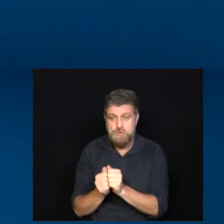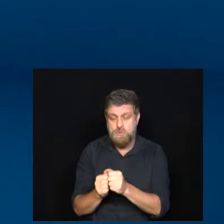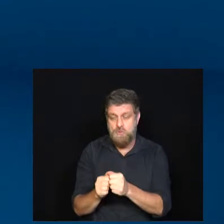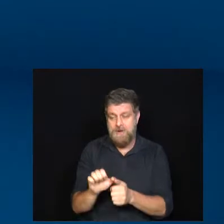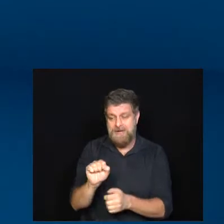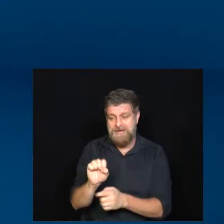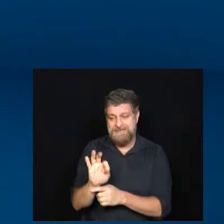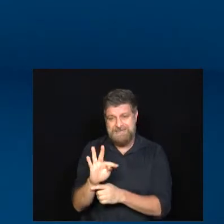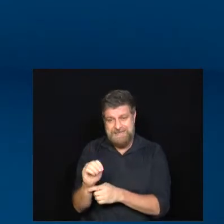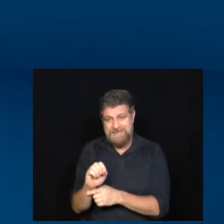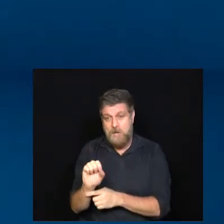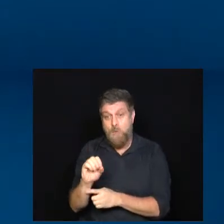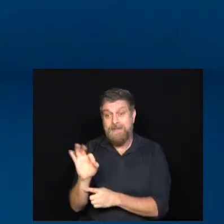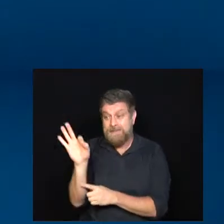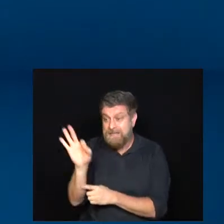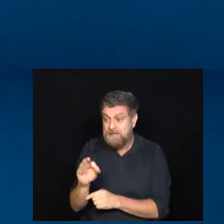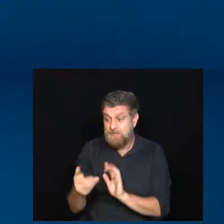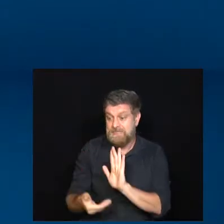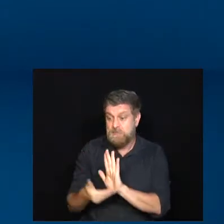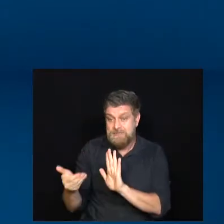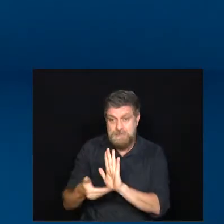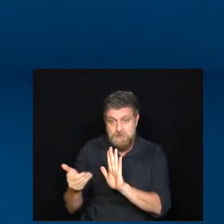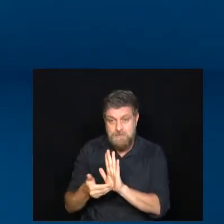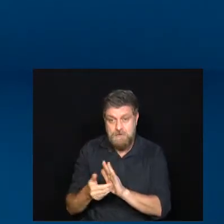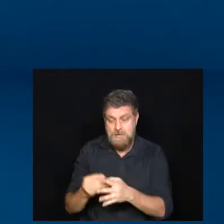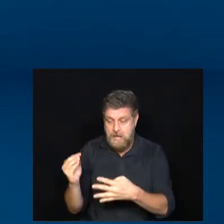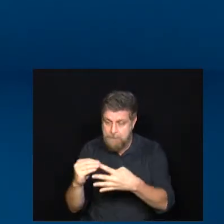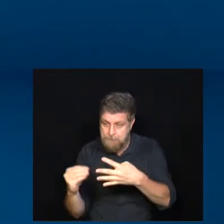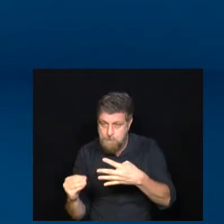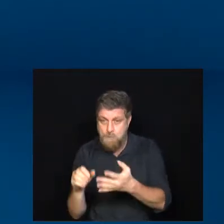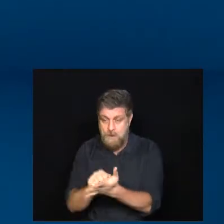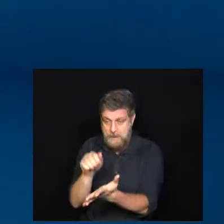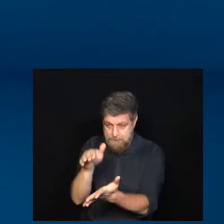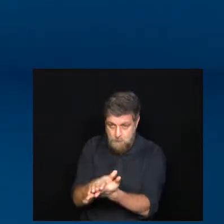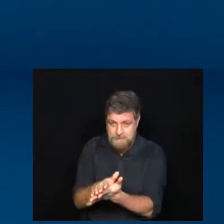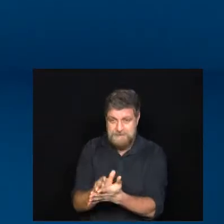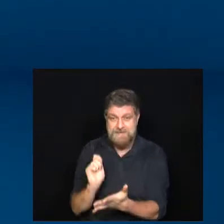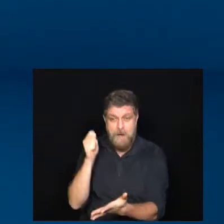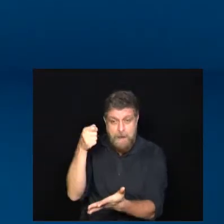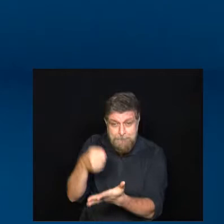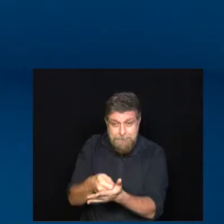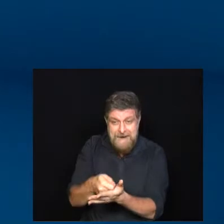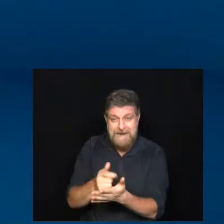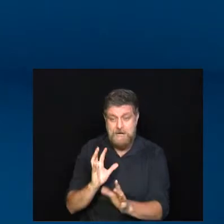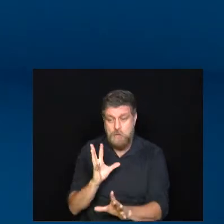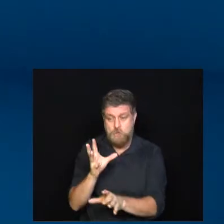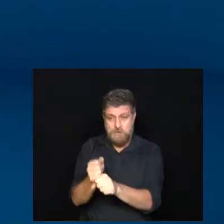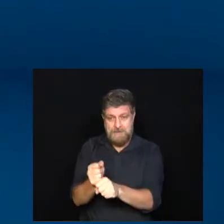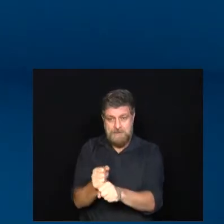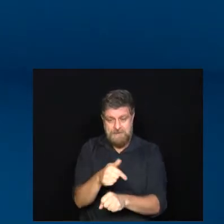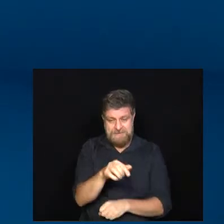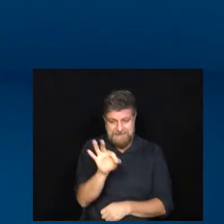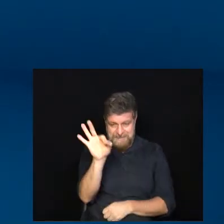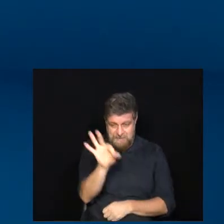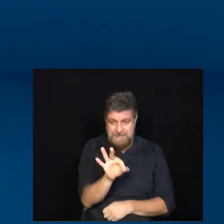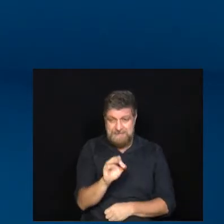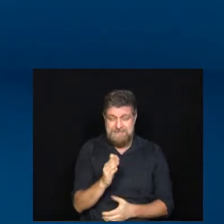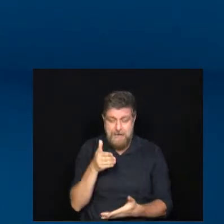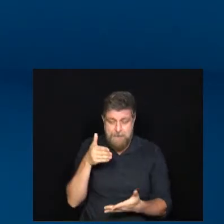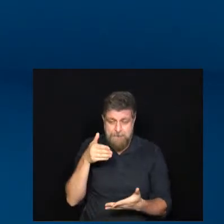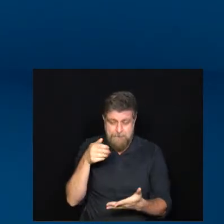terão 80% de desconto em juros e multa no caso de pagamento à vista, 70% se forem